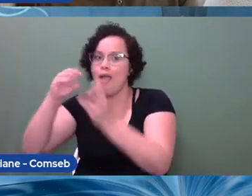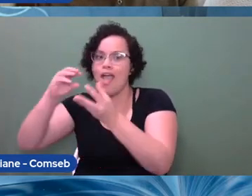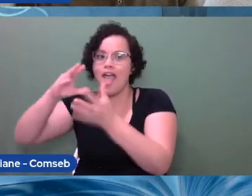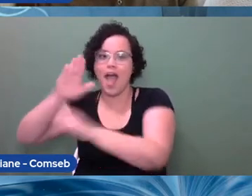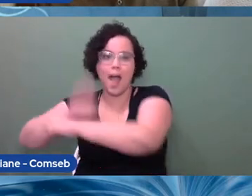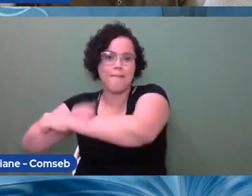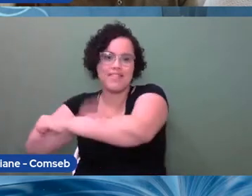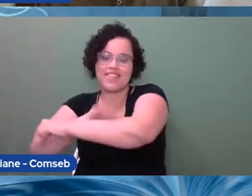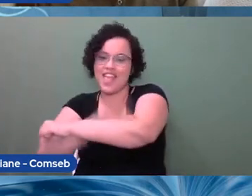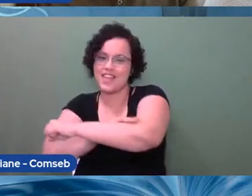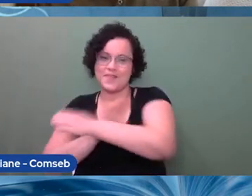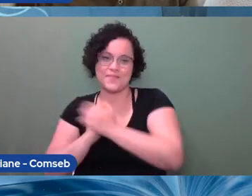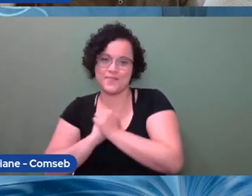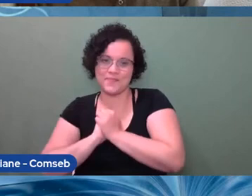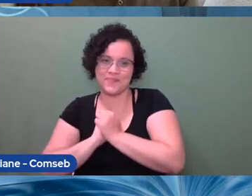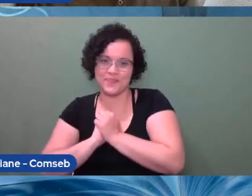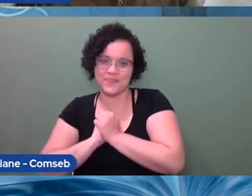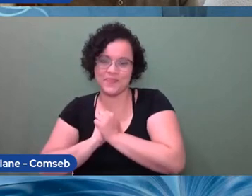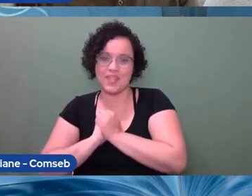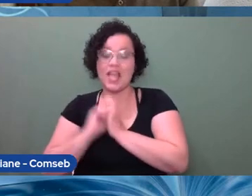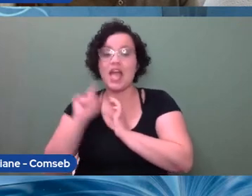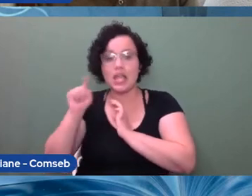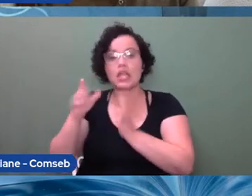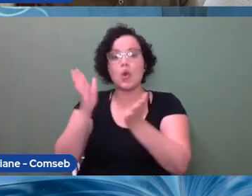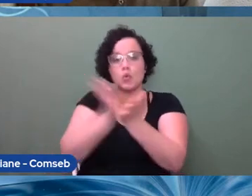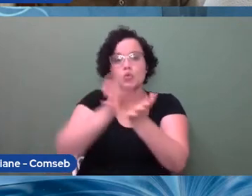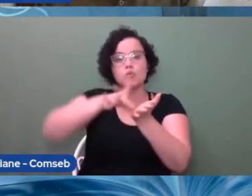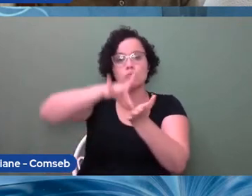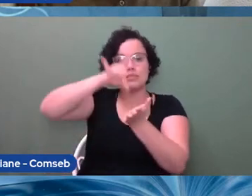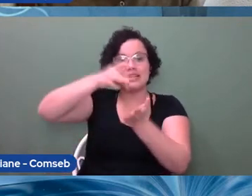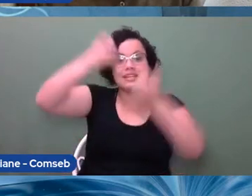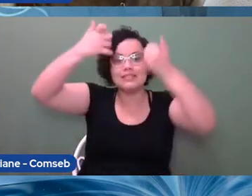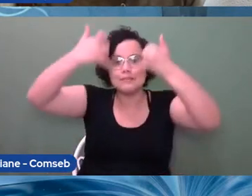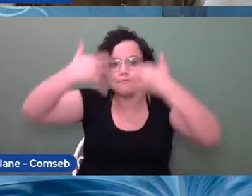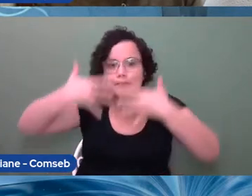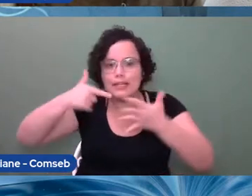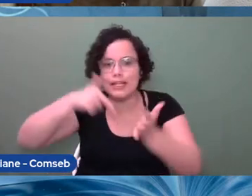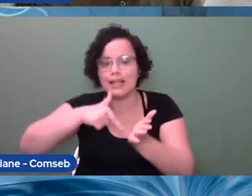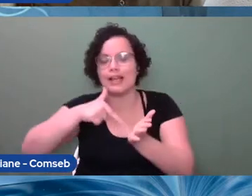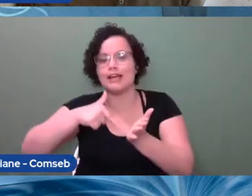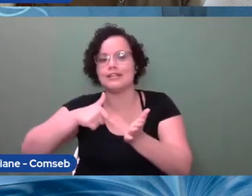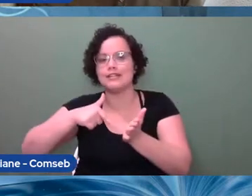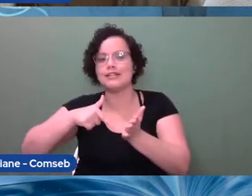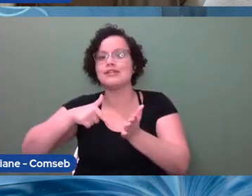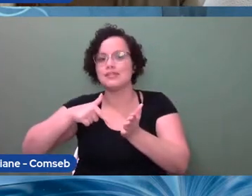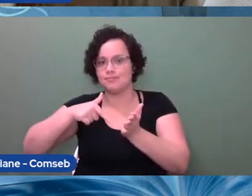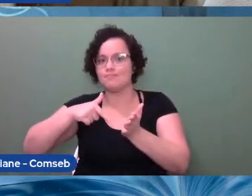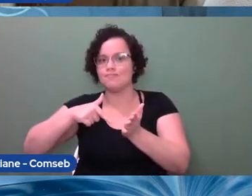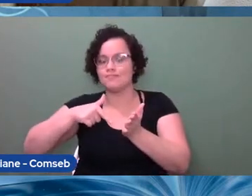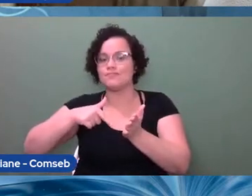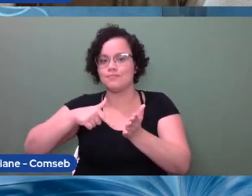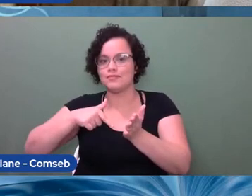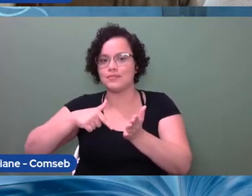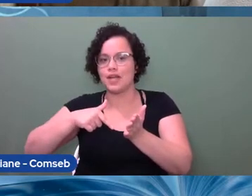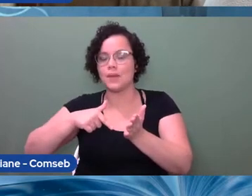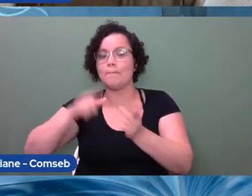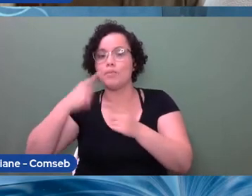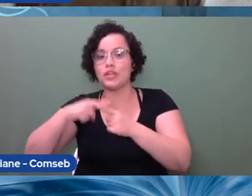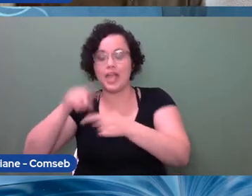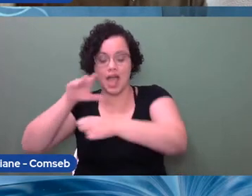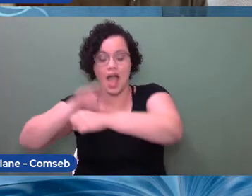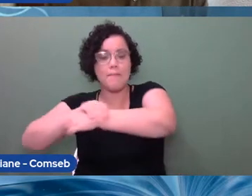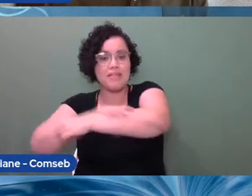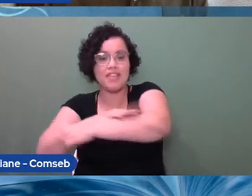definição que é dada no livro dos Espíritos, que é a matéria, é aquele ente que o espírito utiliza para evoluir,